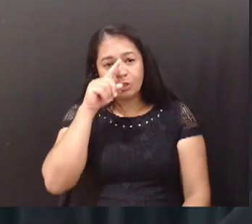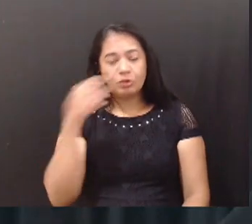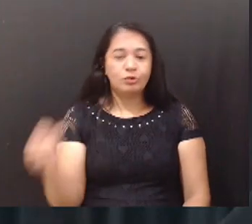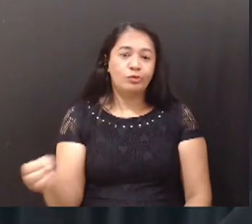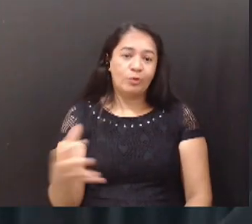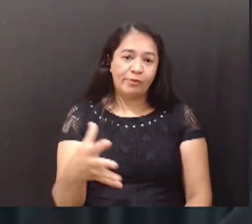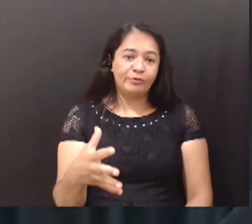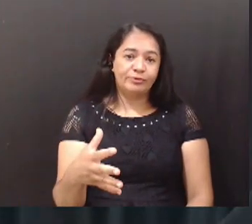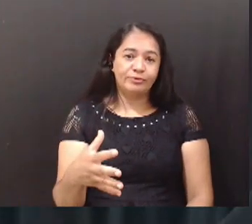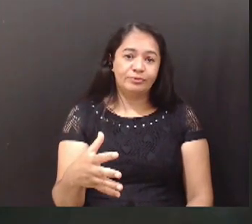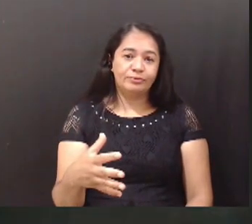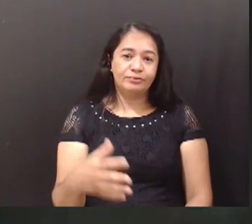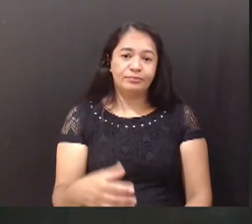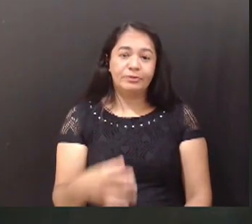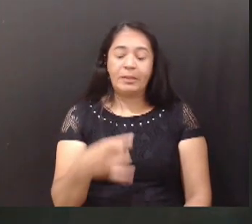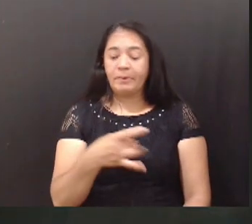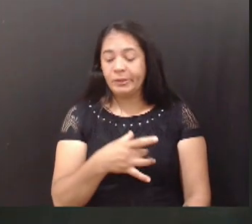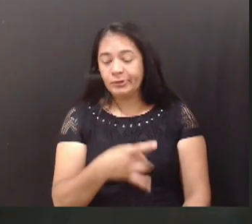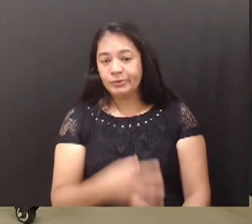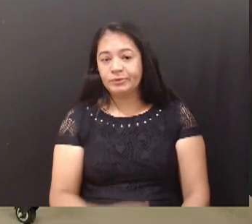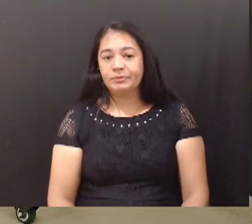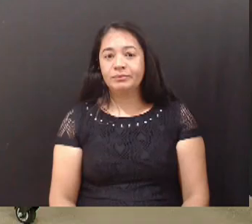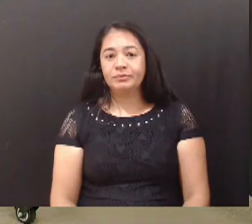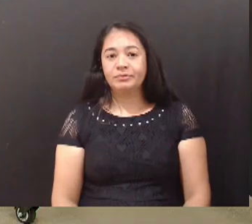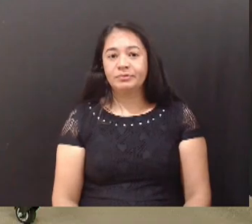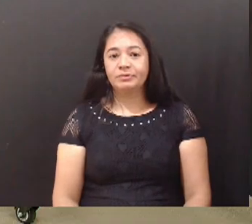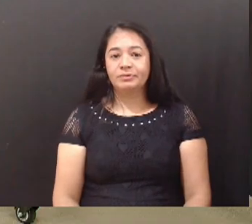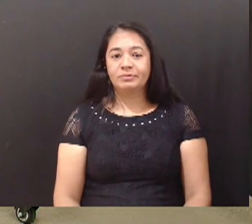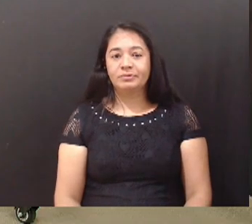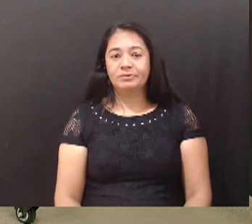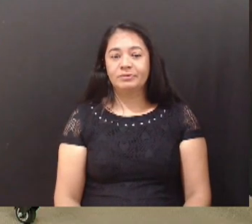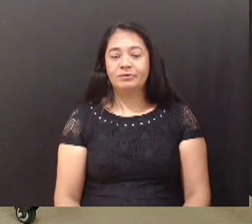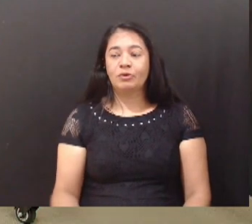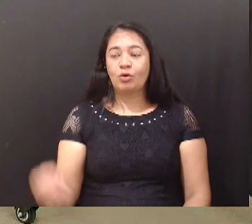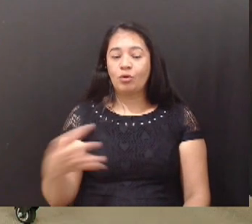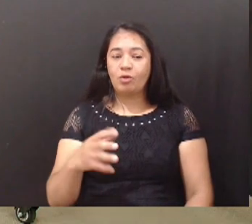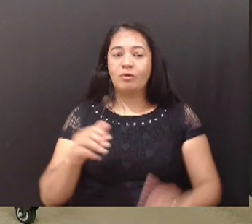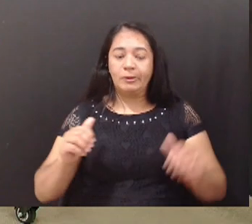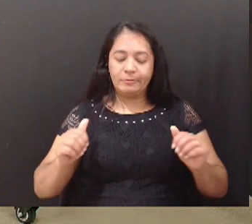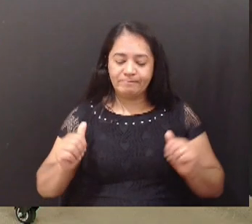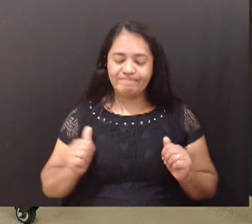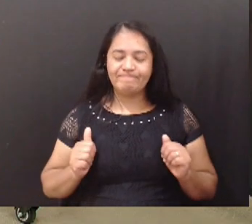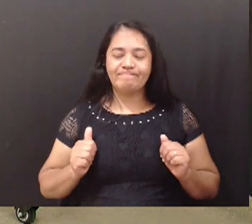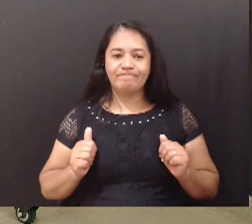dá medo, né? E paralisa, né? O novo paralisa. É desconhecido.